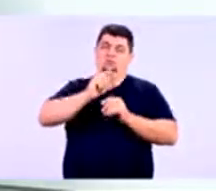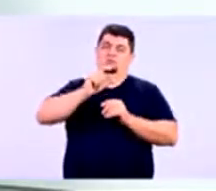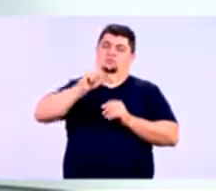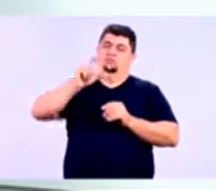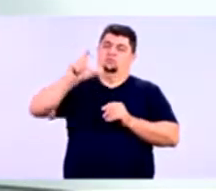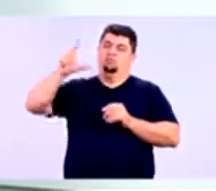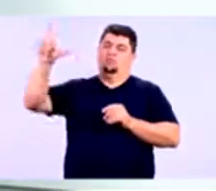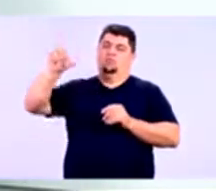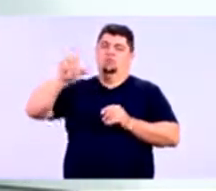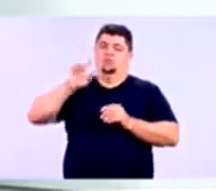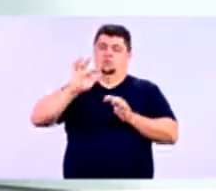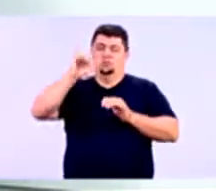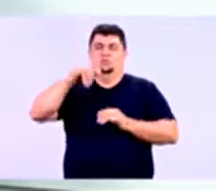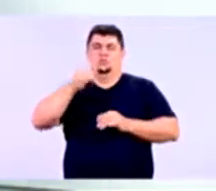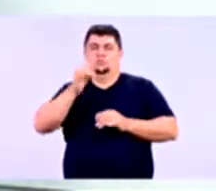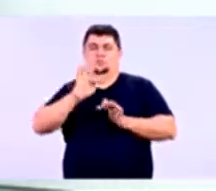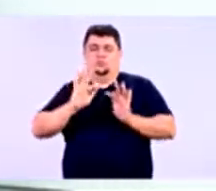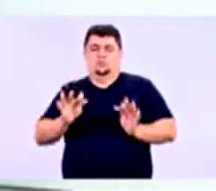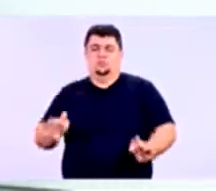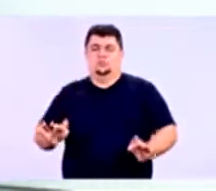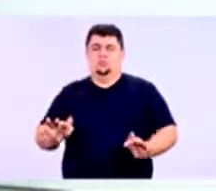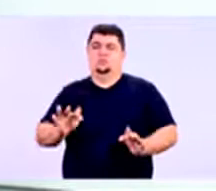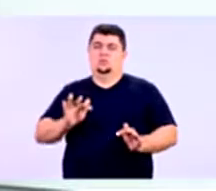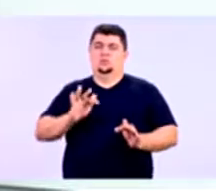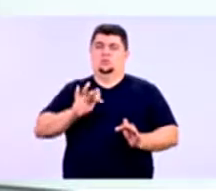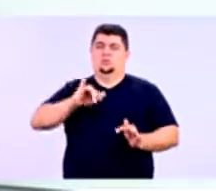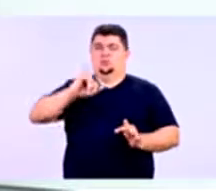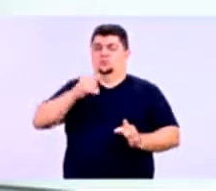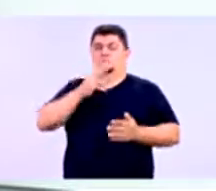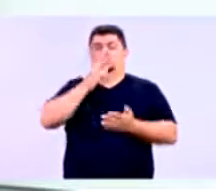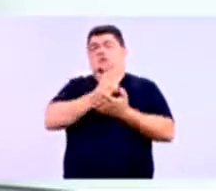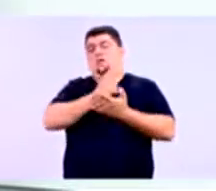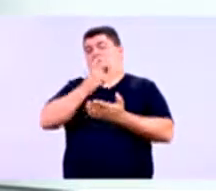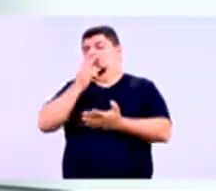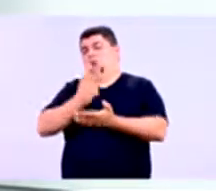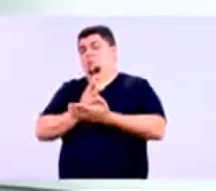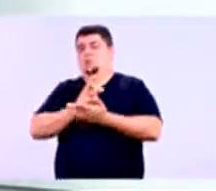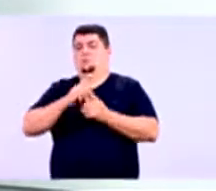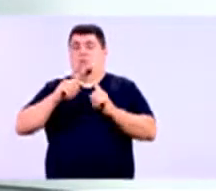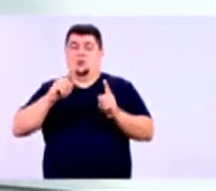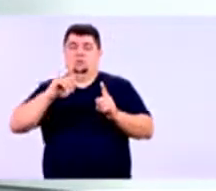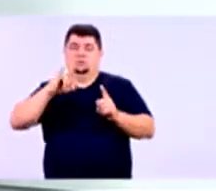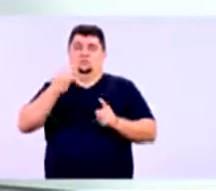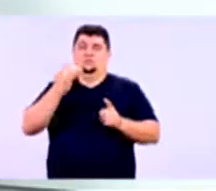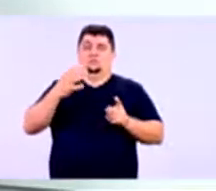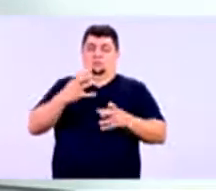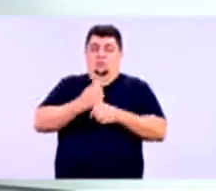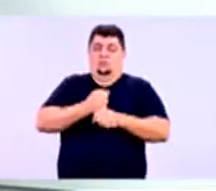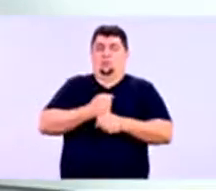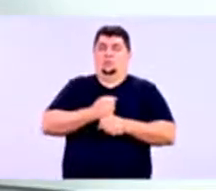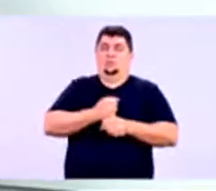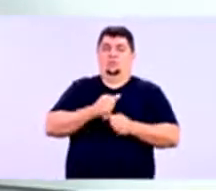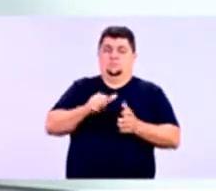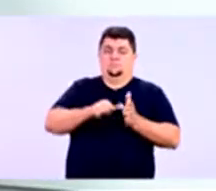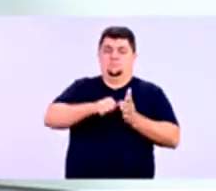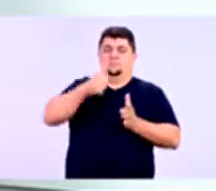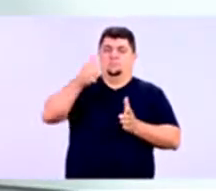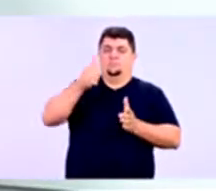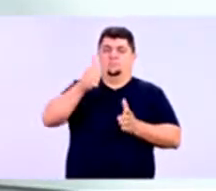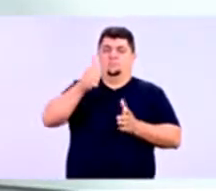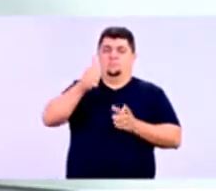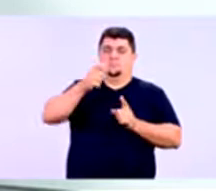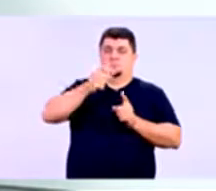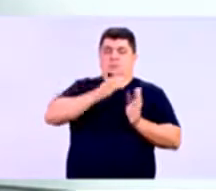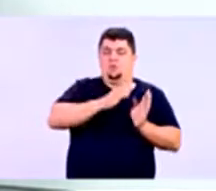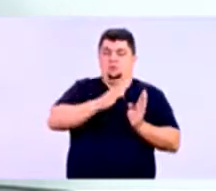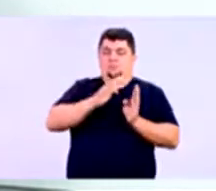juros simples, o valor dos juros vai ser o mesmo, enquanto que nos juros compostos, o primeiro período em